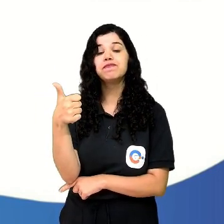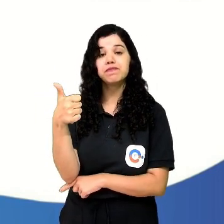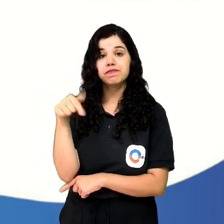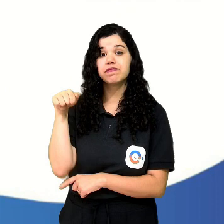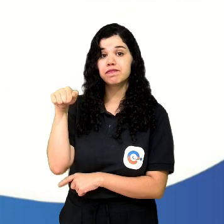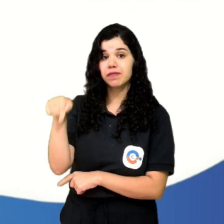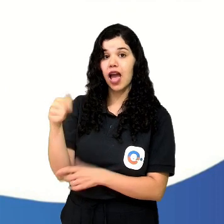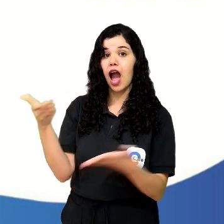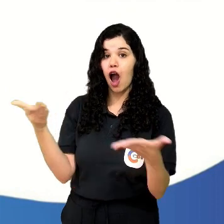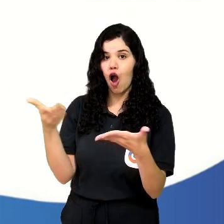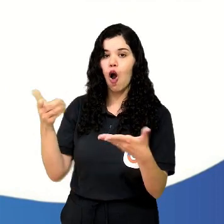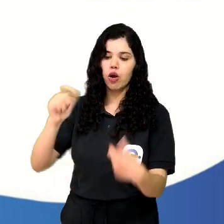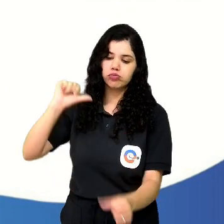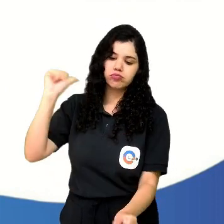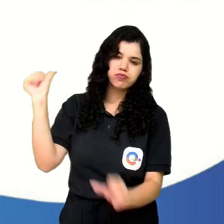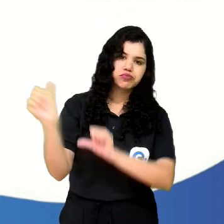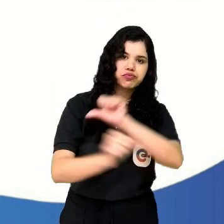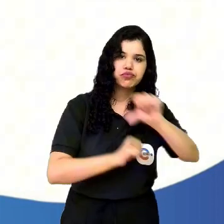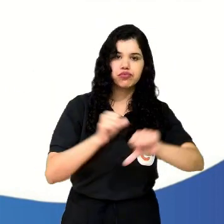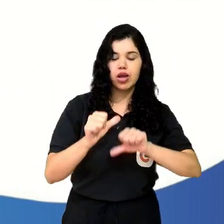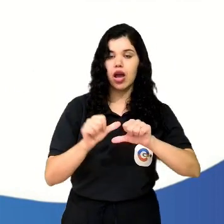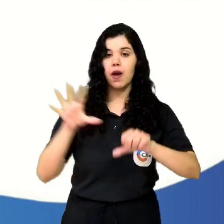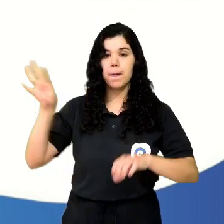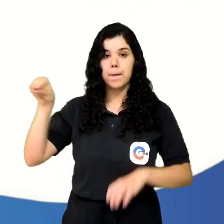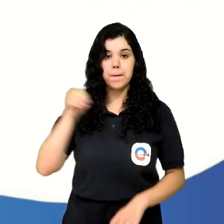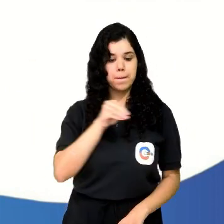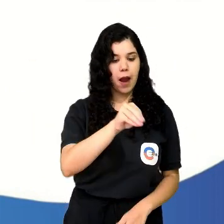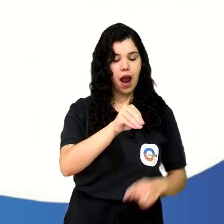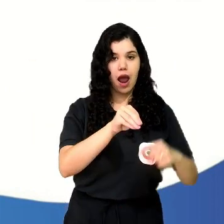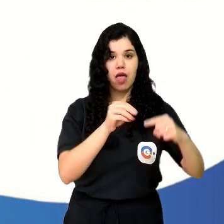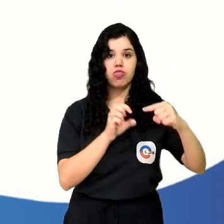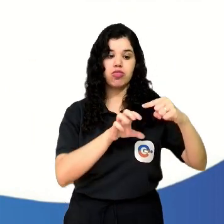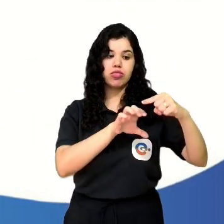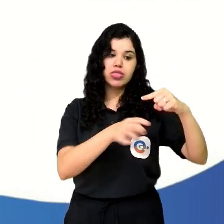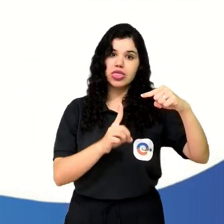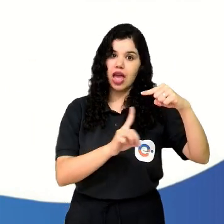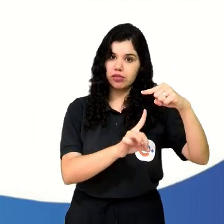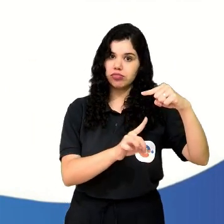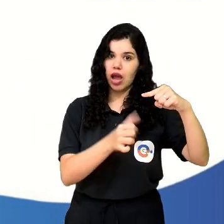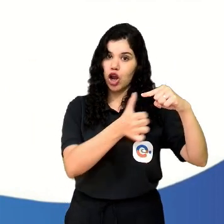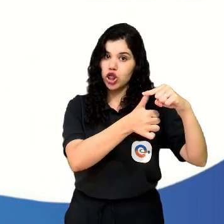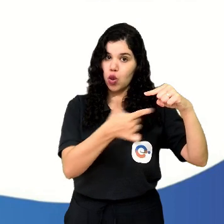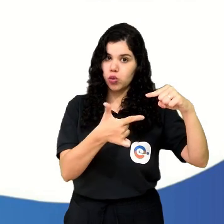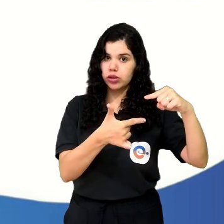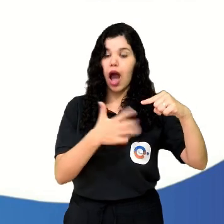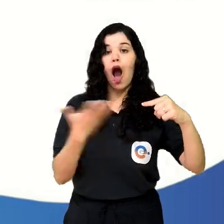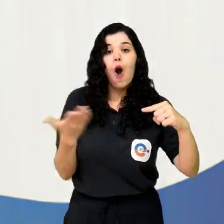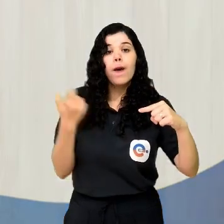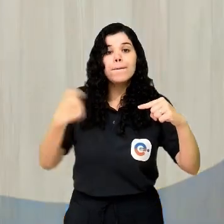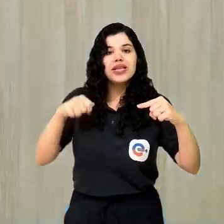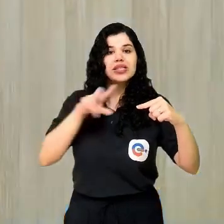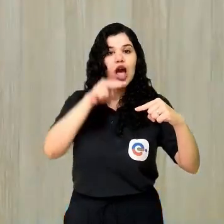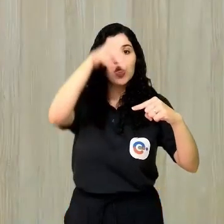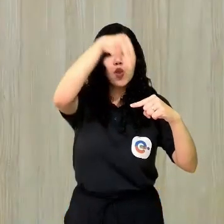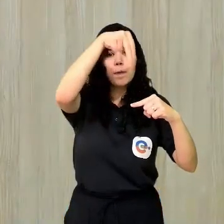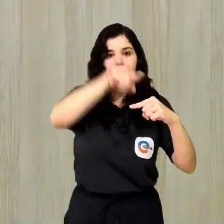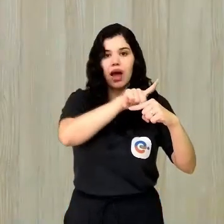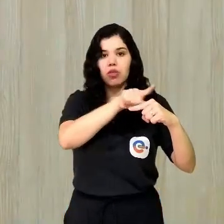é o novo denominador. Só que agora eu preciso encontrar o novo numerador. Ou seja, eu preciso achar qual